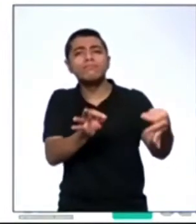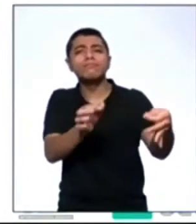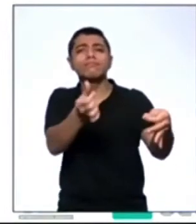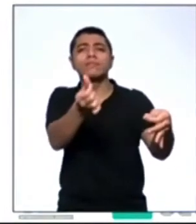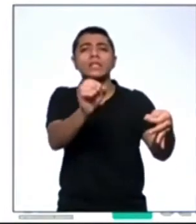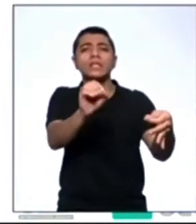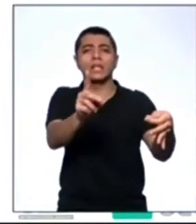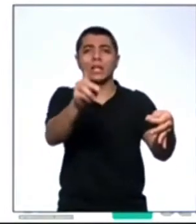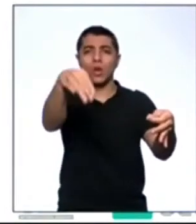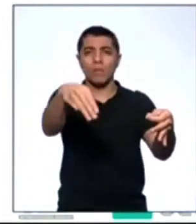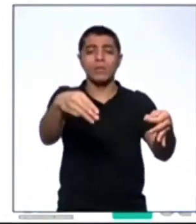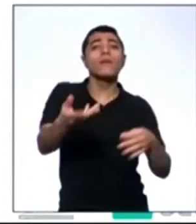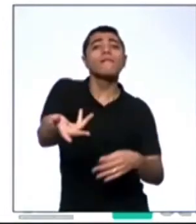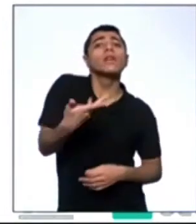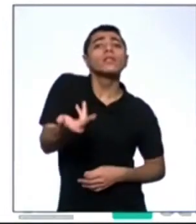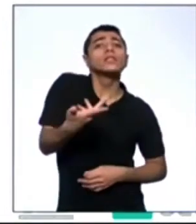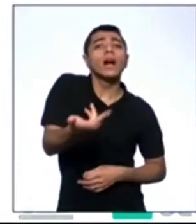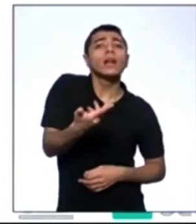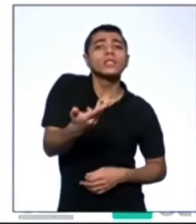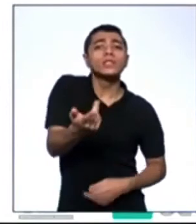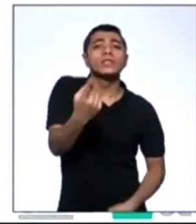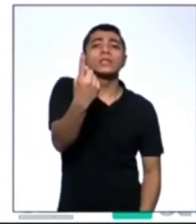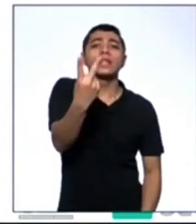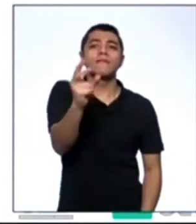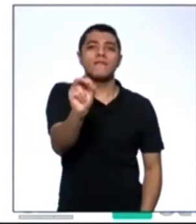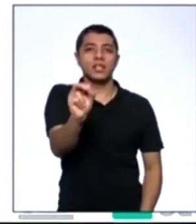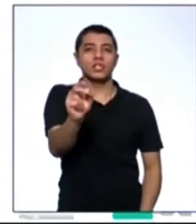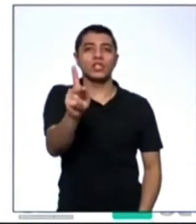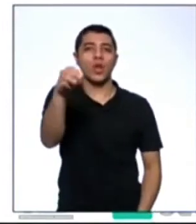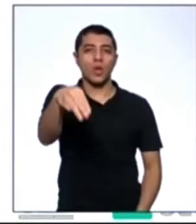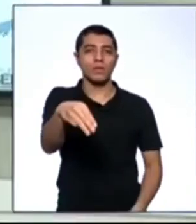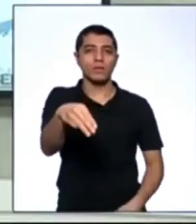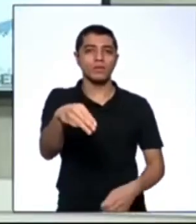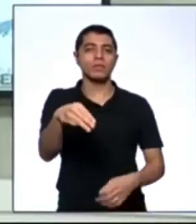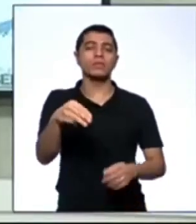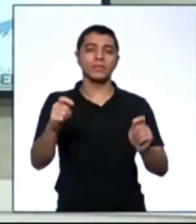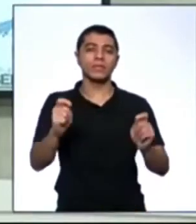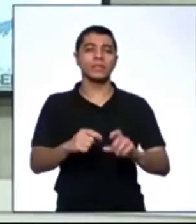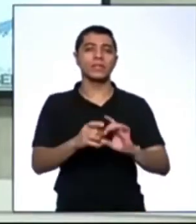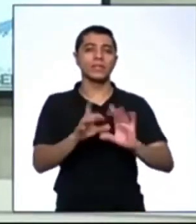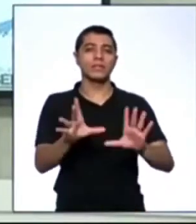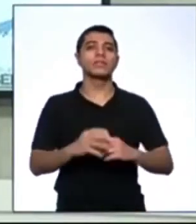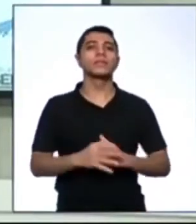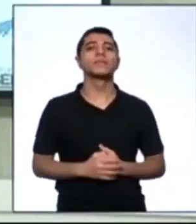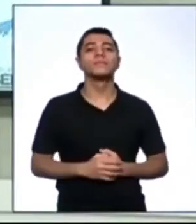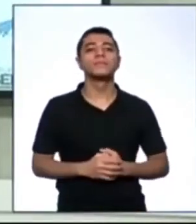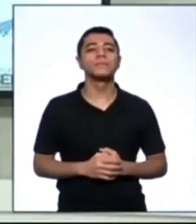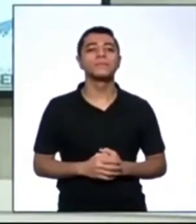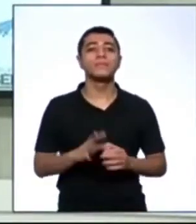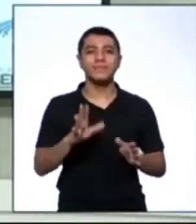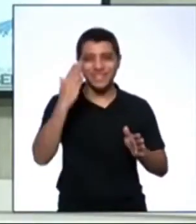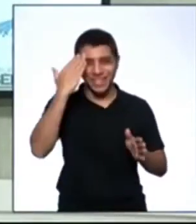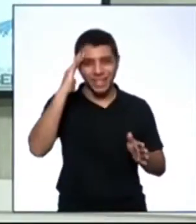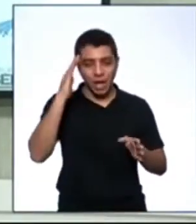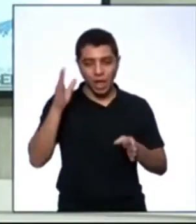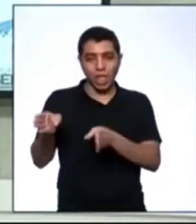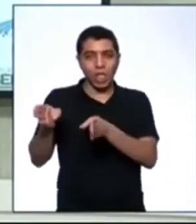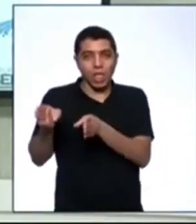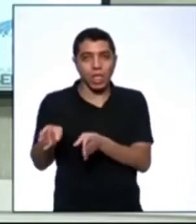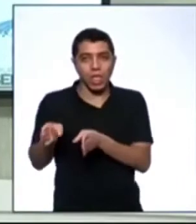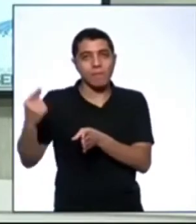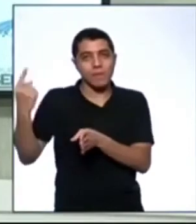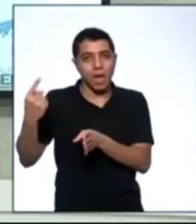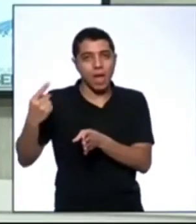de 120 km por hora. Muito bem, então ele dá, vem aqui comigo, ó, ele te dá 2 trechos,